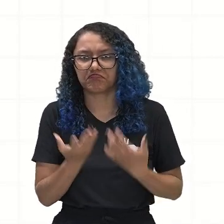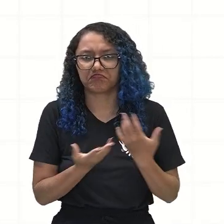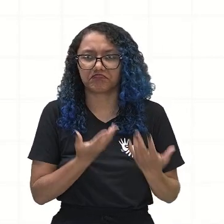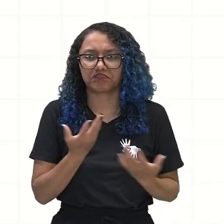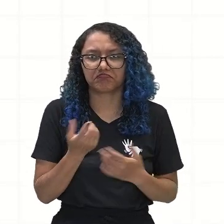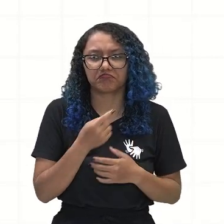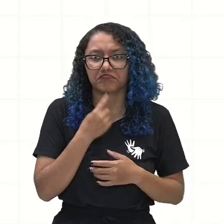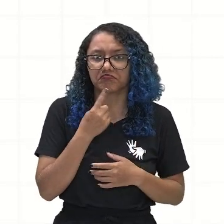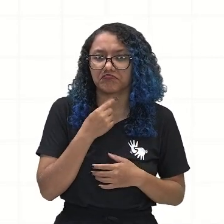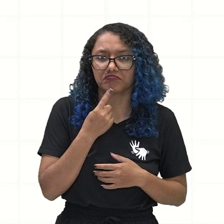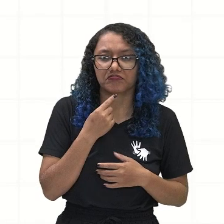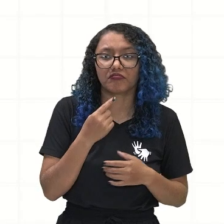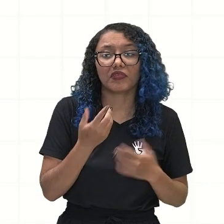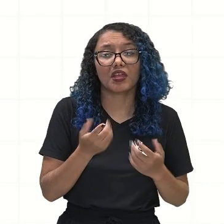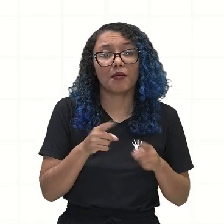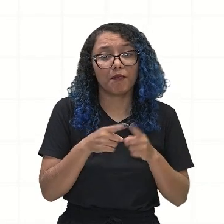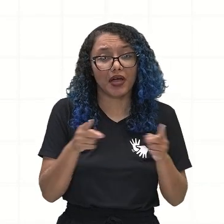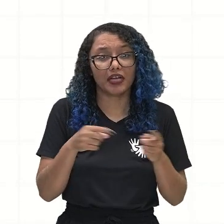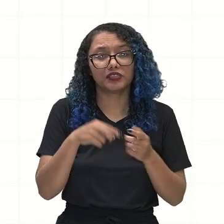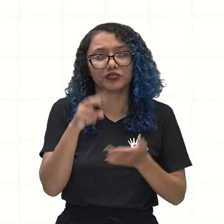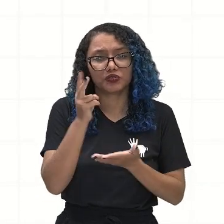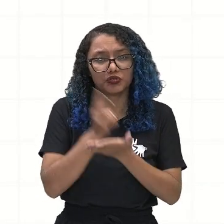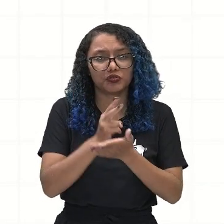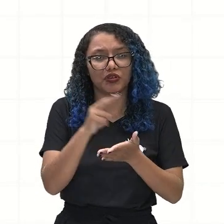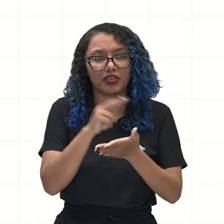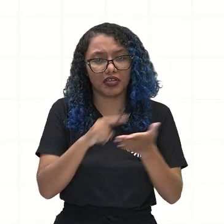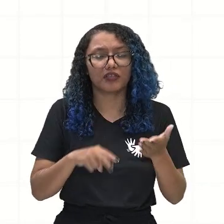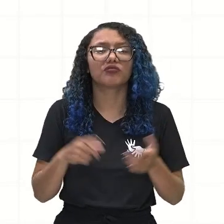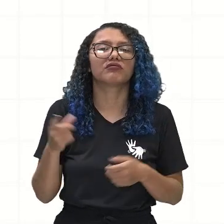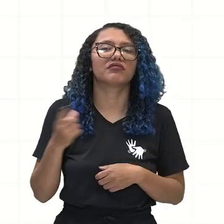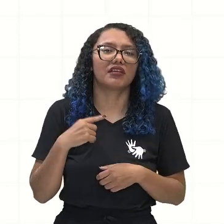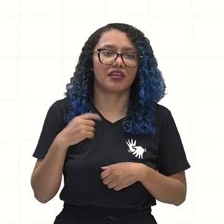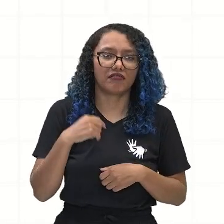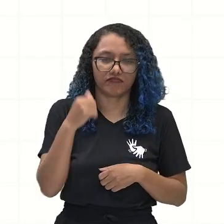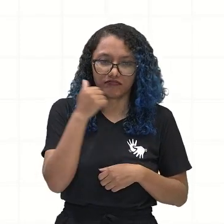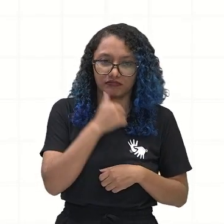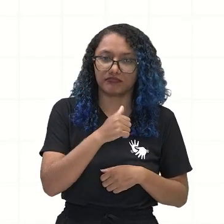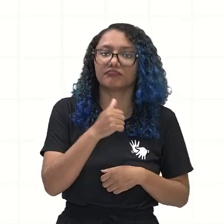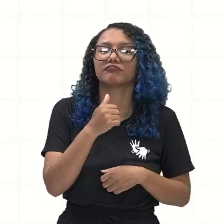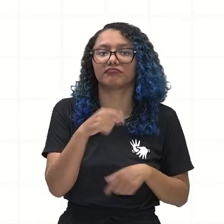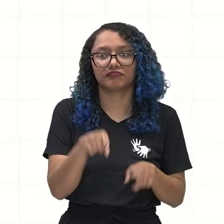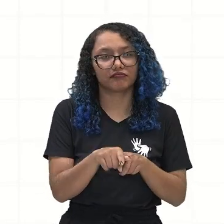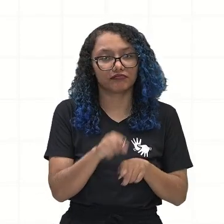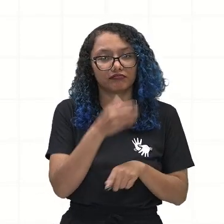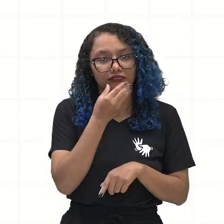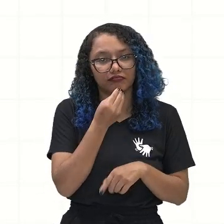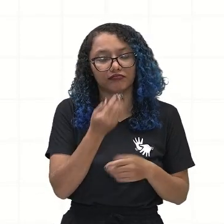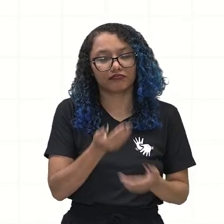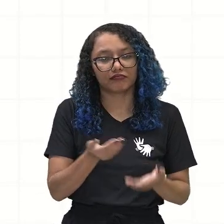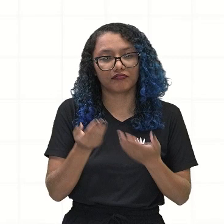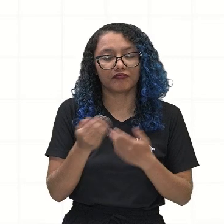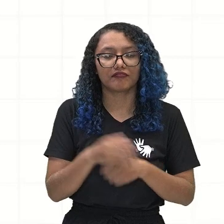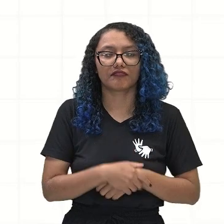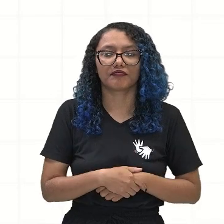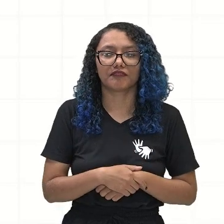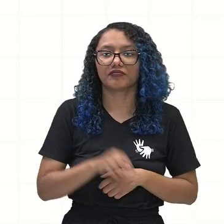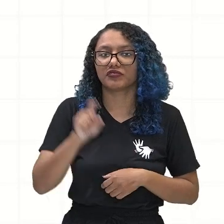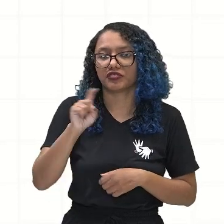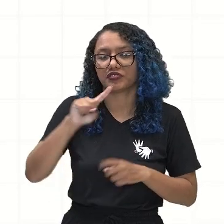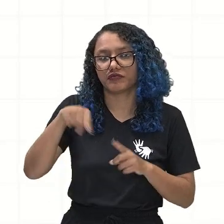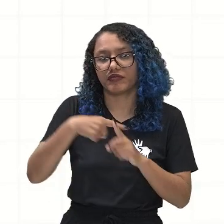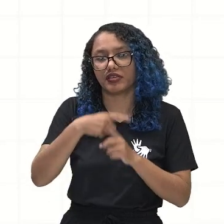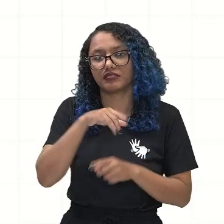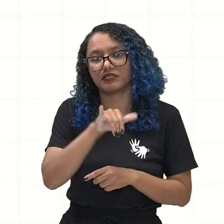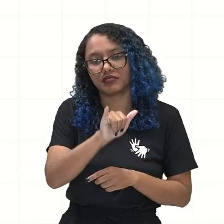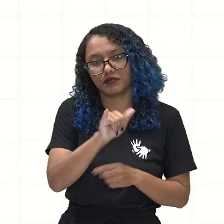tem meninos e meninas. Ora, total, então lá vem a primeira equação, olha, que x mais y